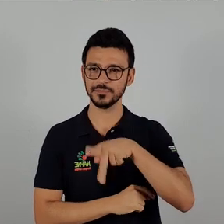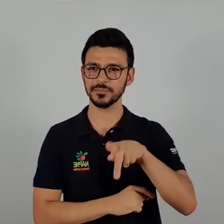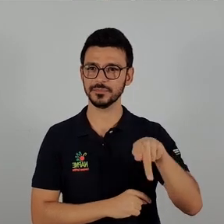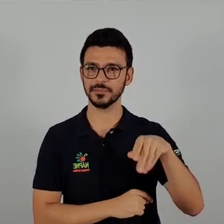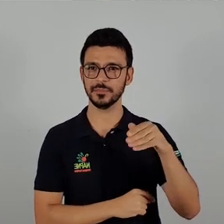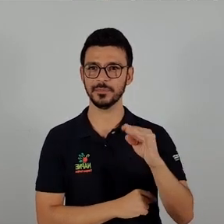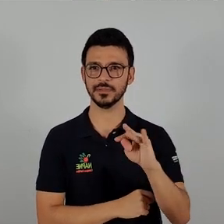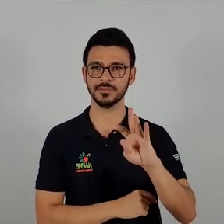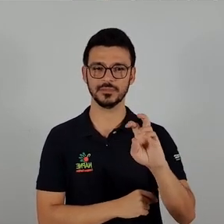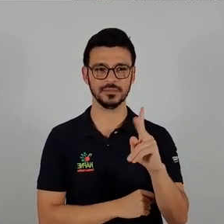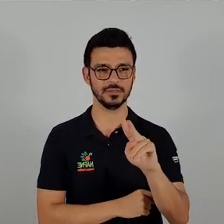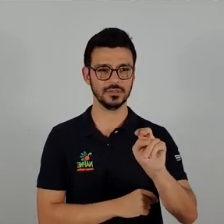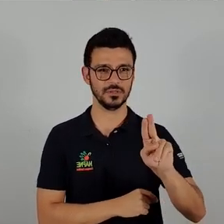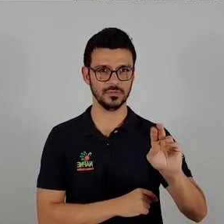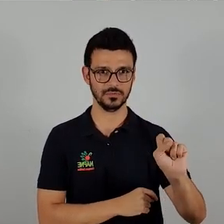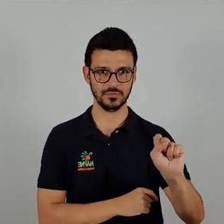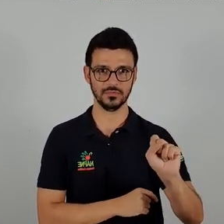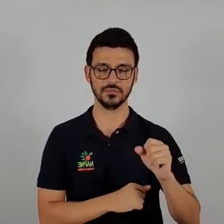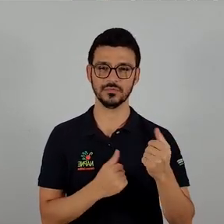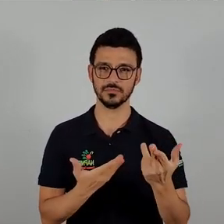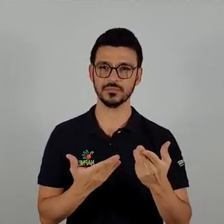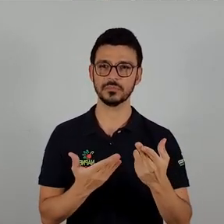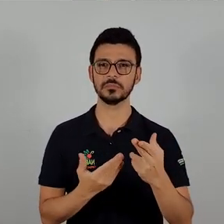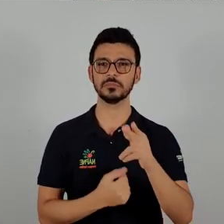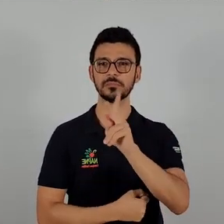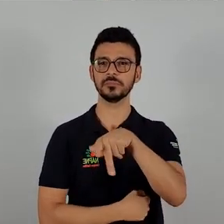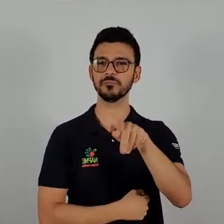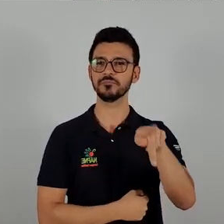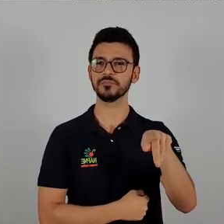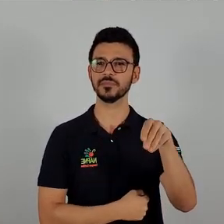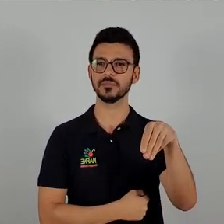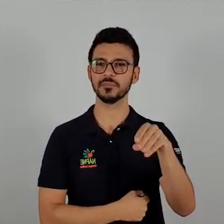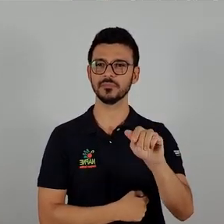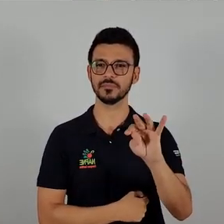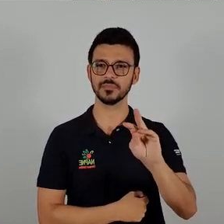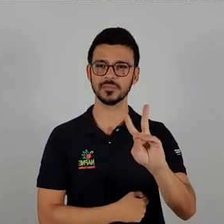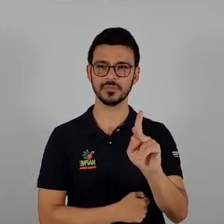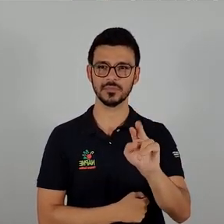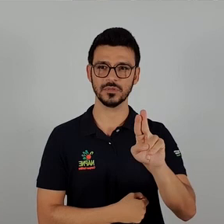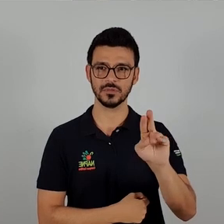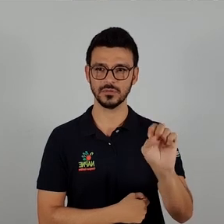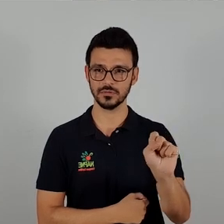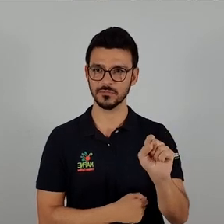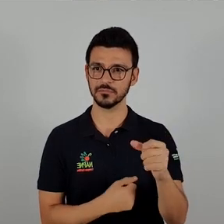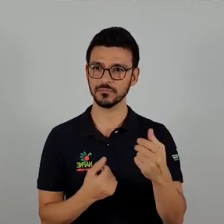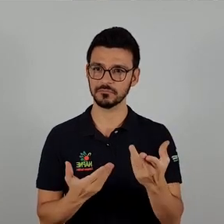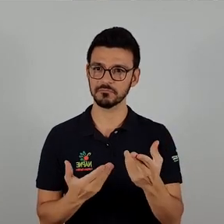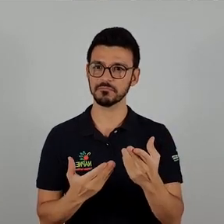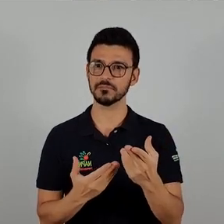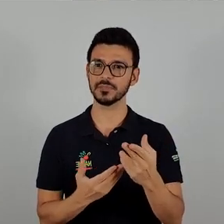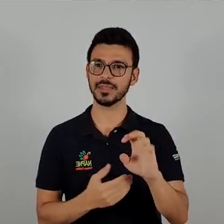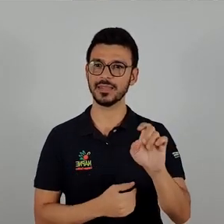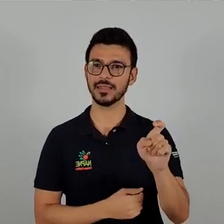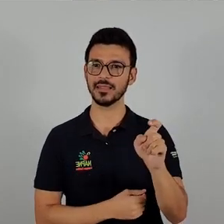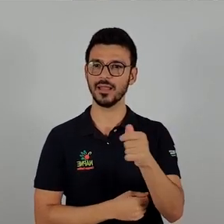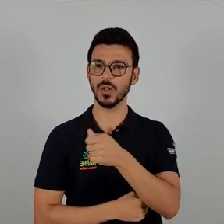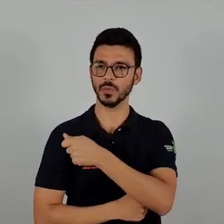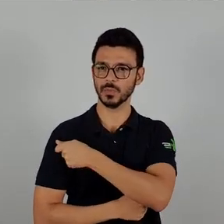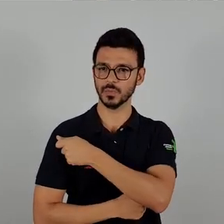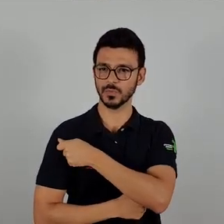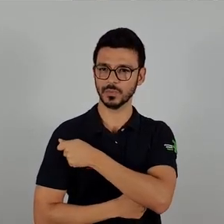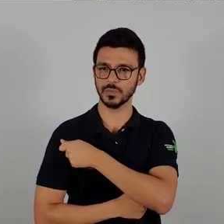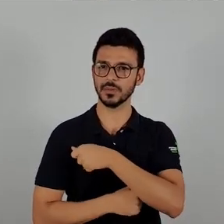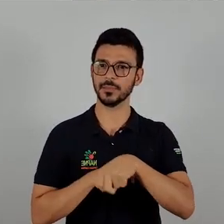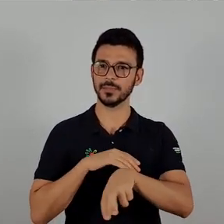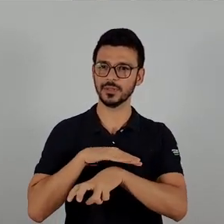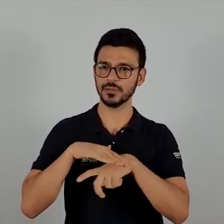professor Matheus, né? Falo professor Matheus porque já veio da indicação de uma ex-aluna minha